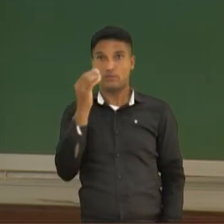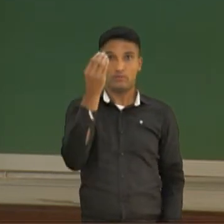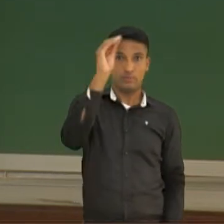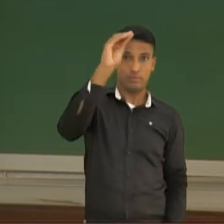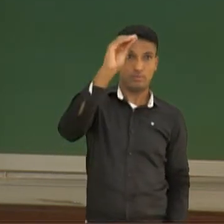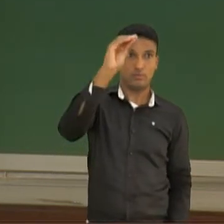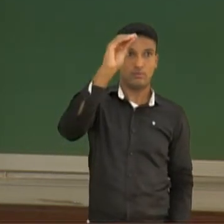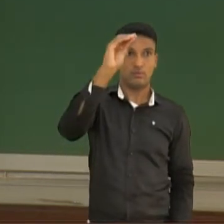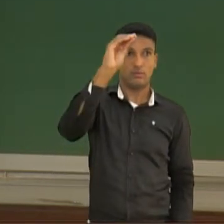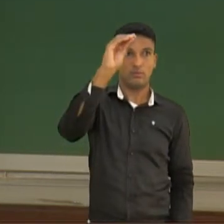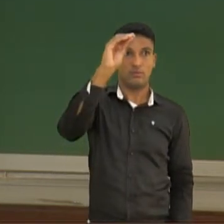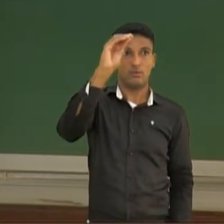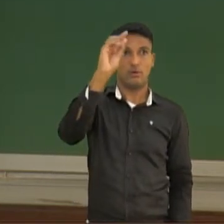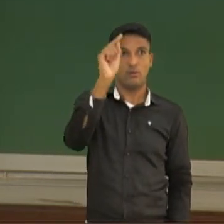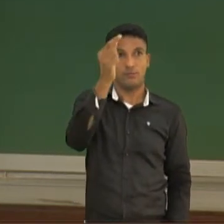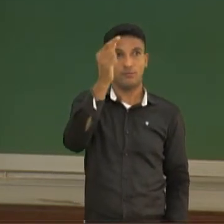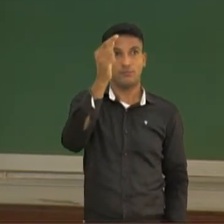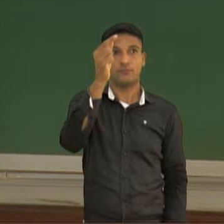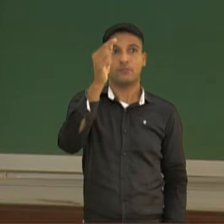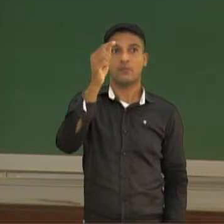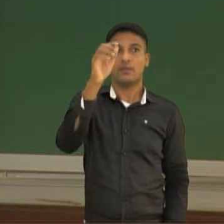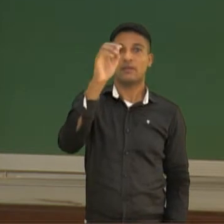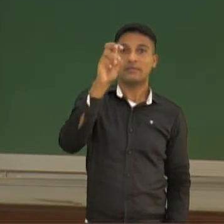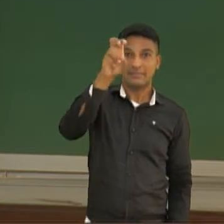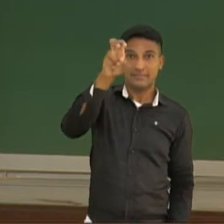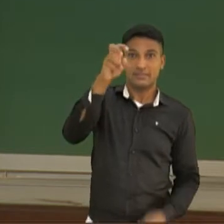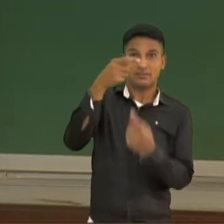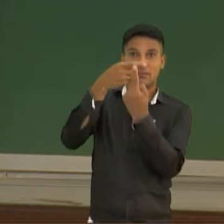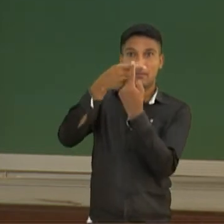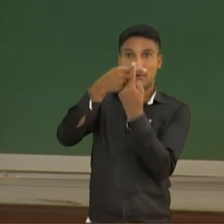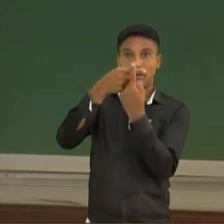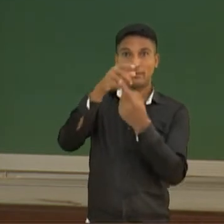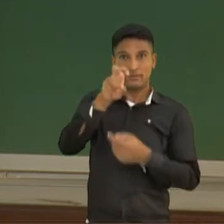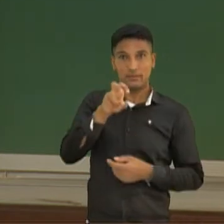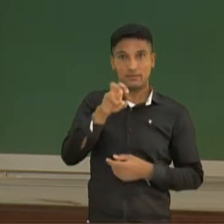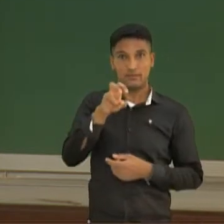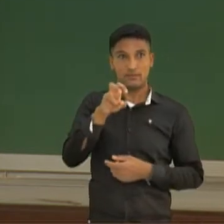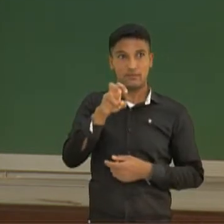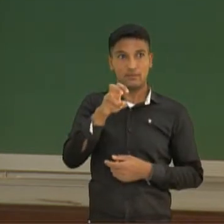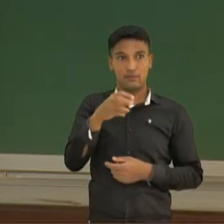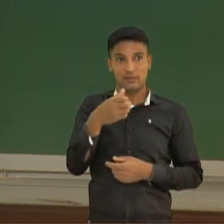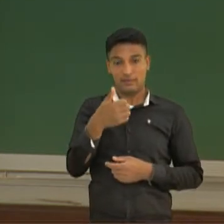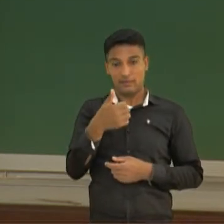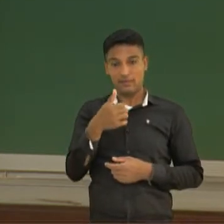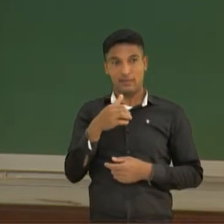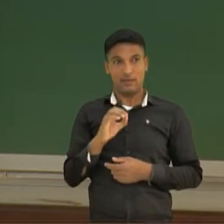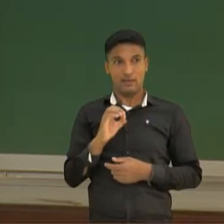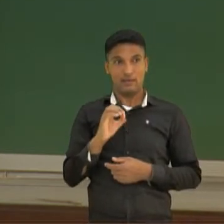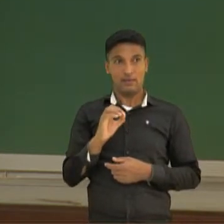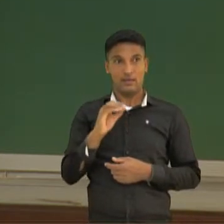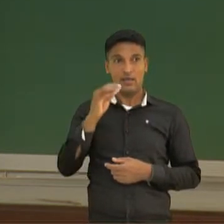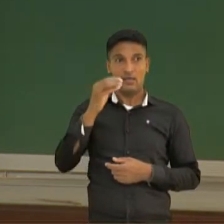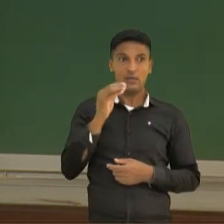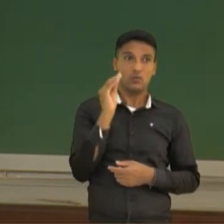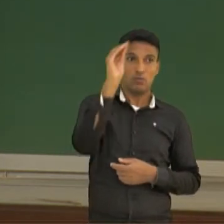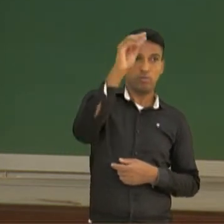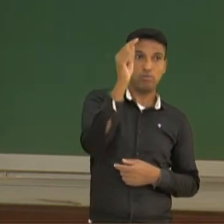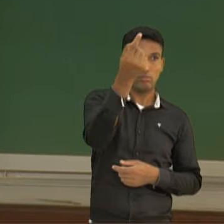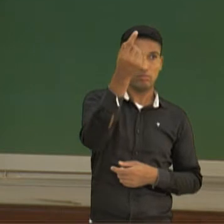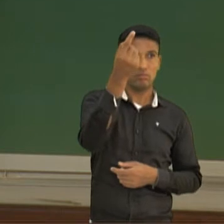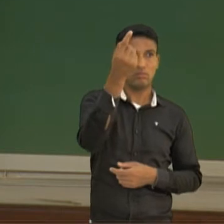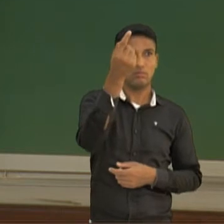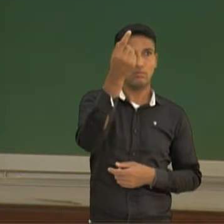dezena, 11, né? Ó, porque 5 mais 5, 10 mais 1, 11. 11 dezenas significa uma dezena e uma